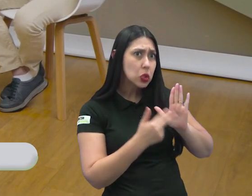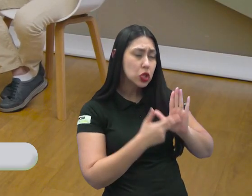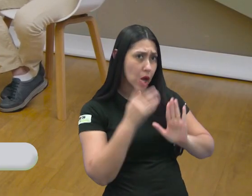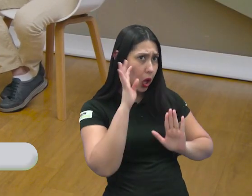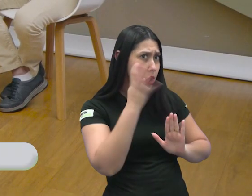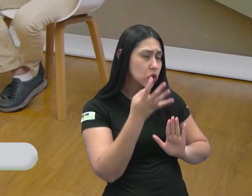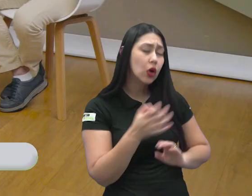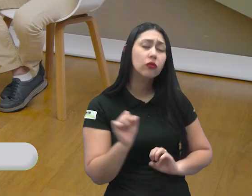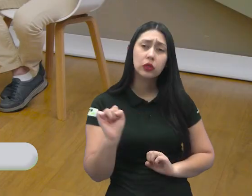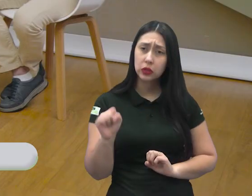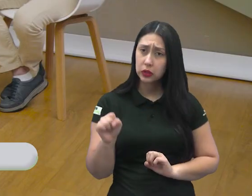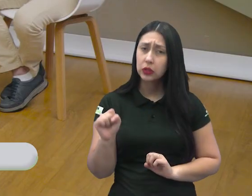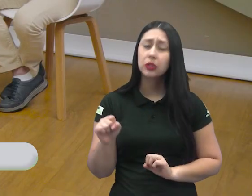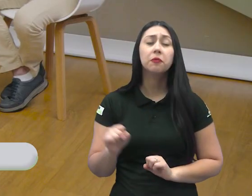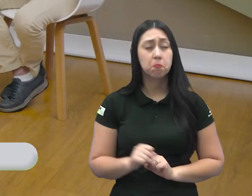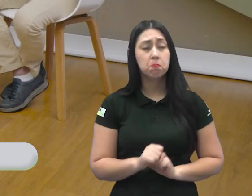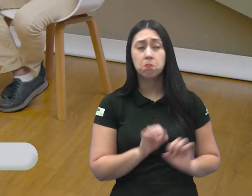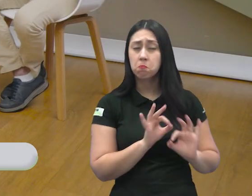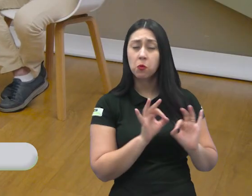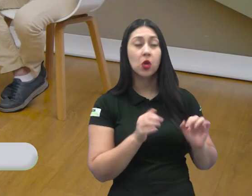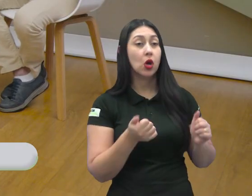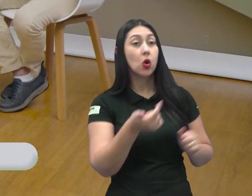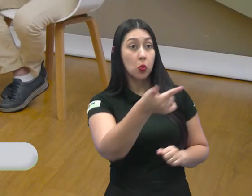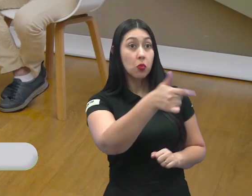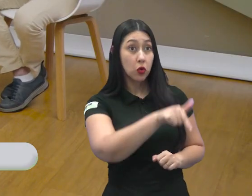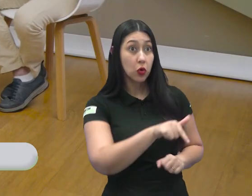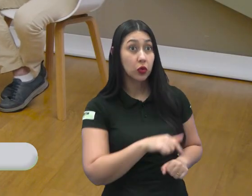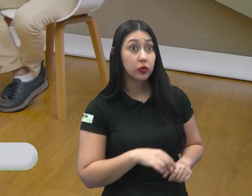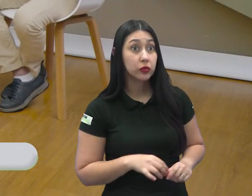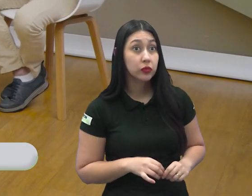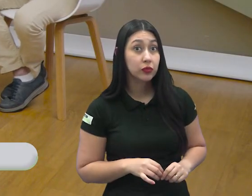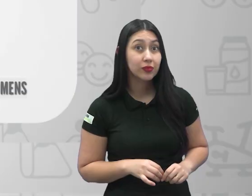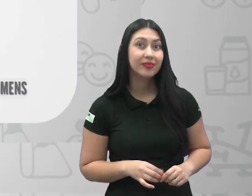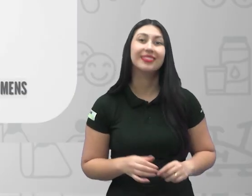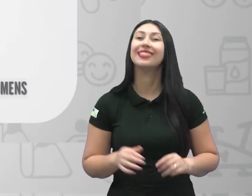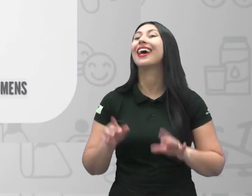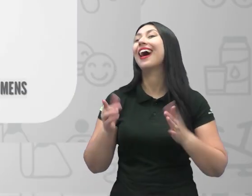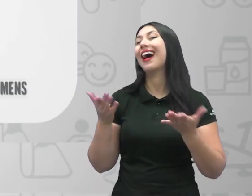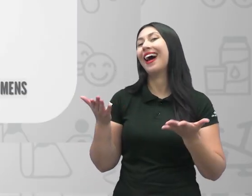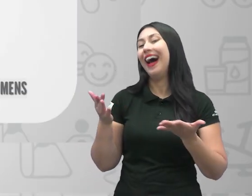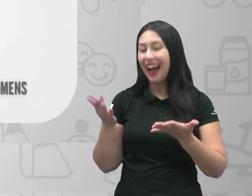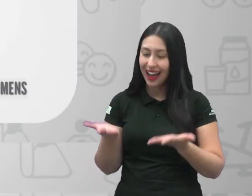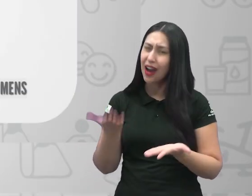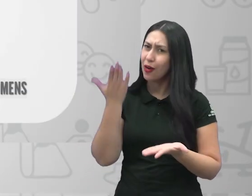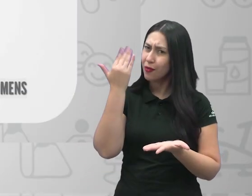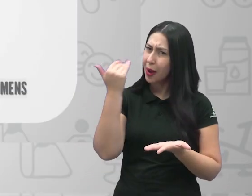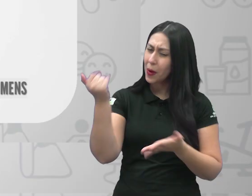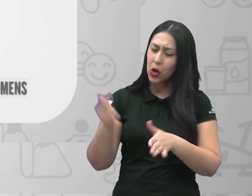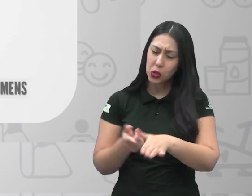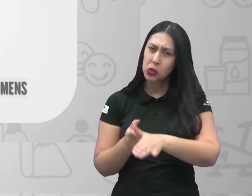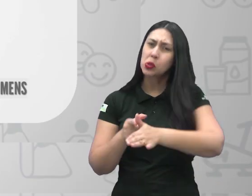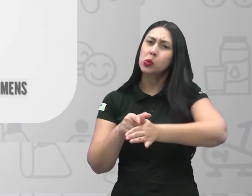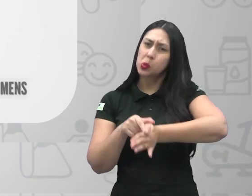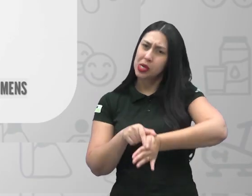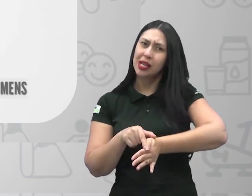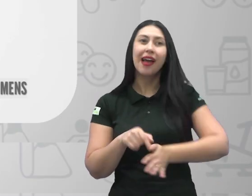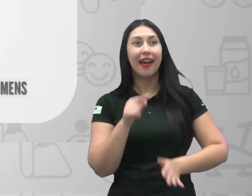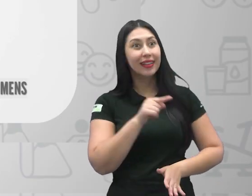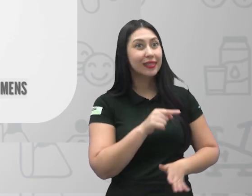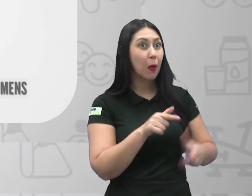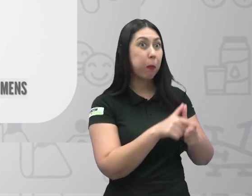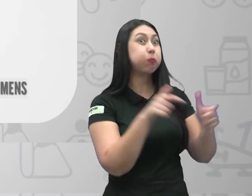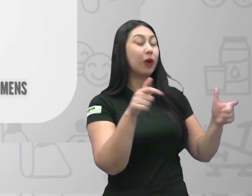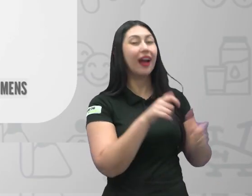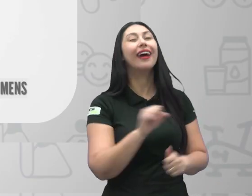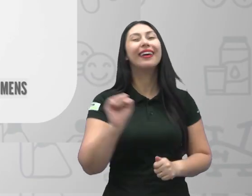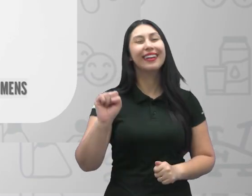cirurgia. Ótimo. Vamos para a próxima imagem, por favor, Matheus. Joanete. Famosa. Joanete. Essa é a número 1, eu imagino. Joanete,